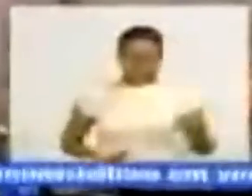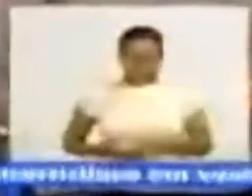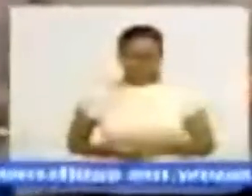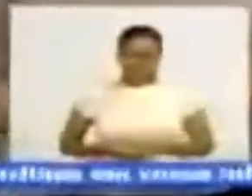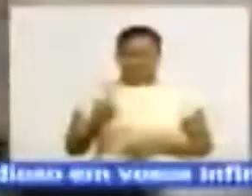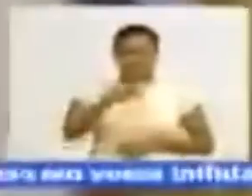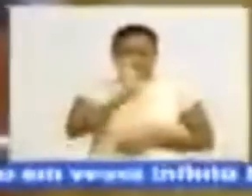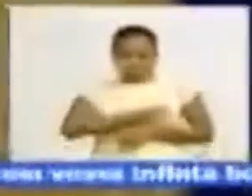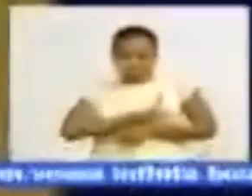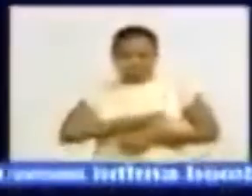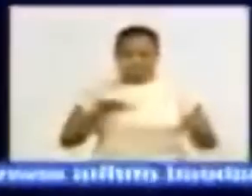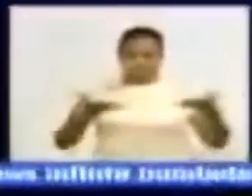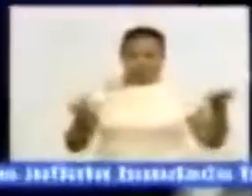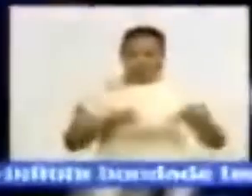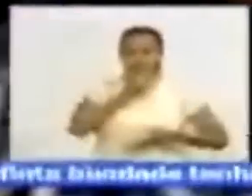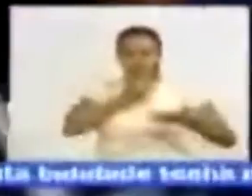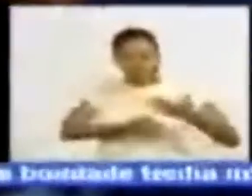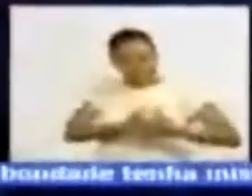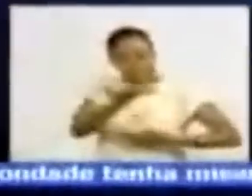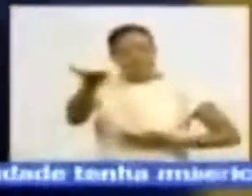Faça do seu coração o lugar do perdão.